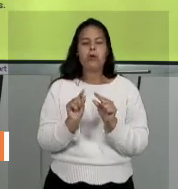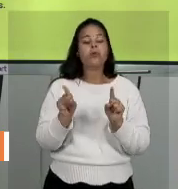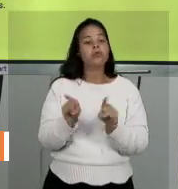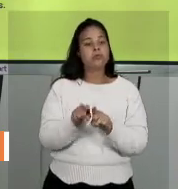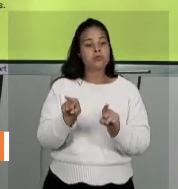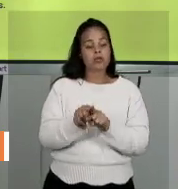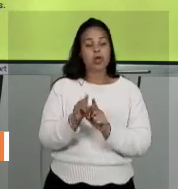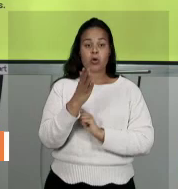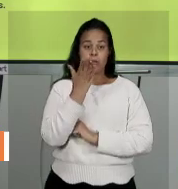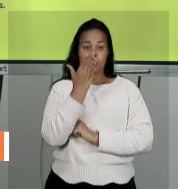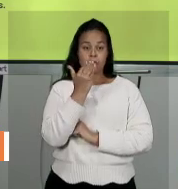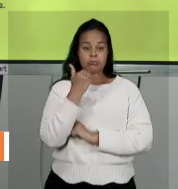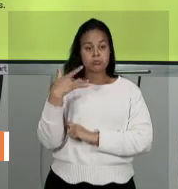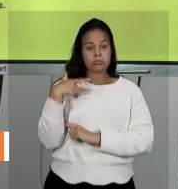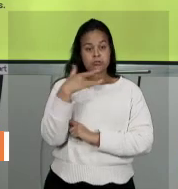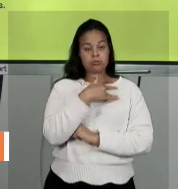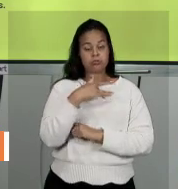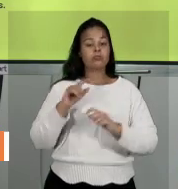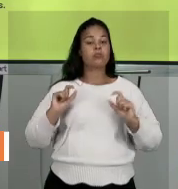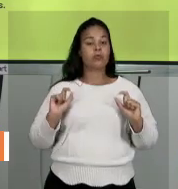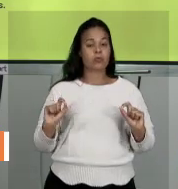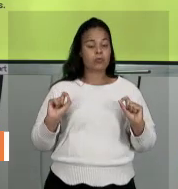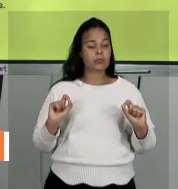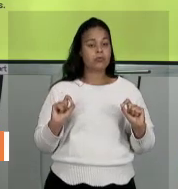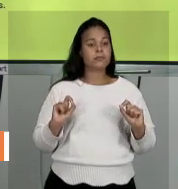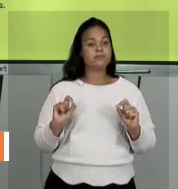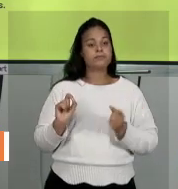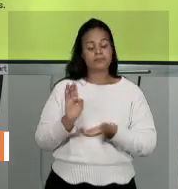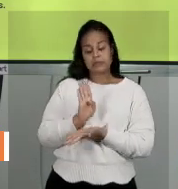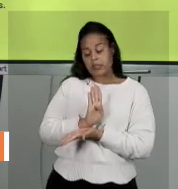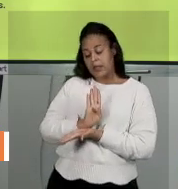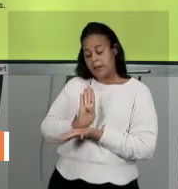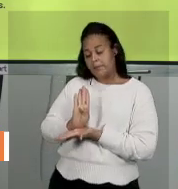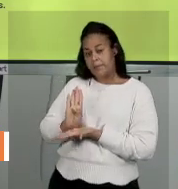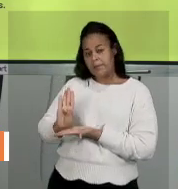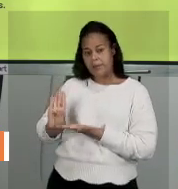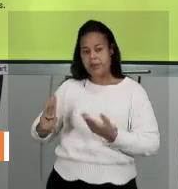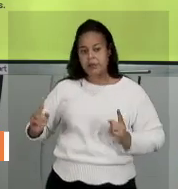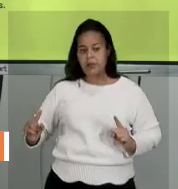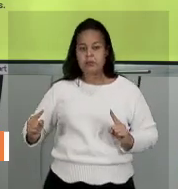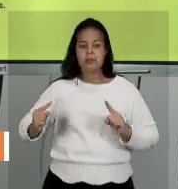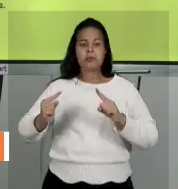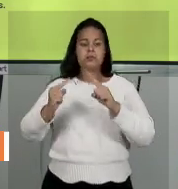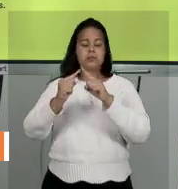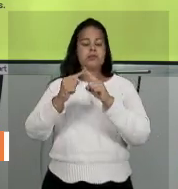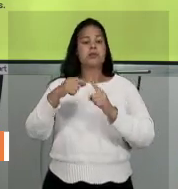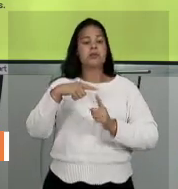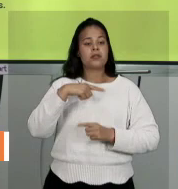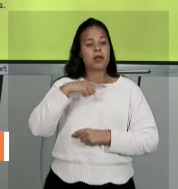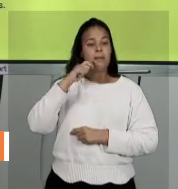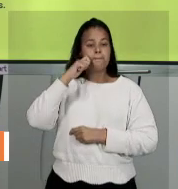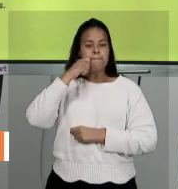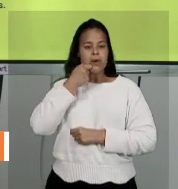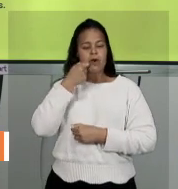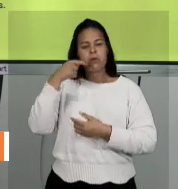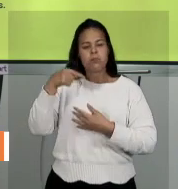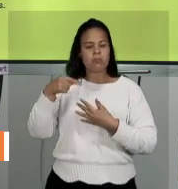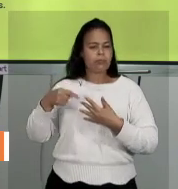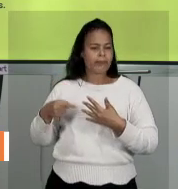Alimentação saudável, então, lá na base ali da pirâmide alimentar estão os cereais, os pães e os